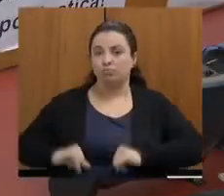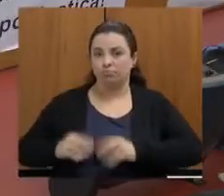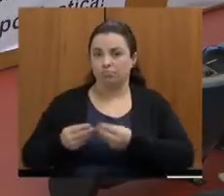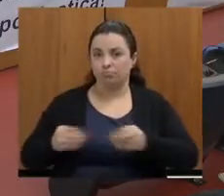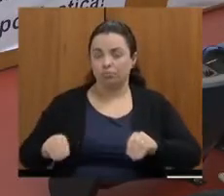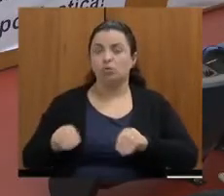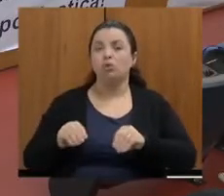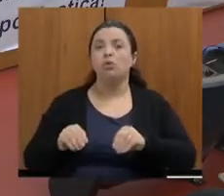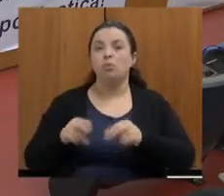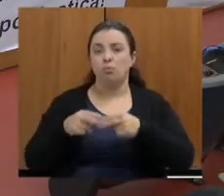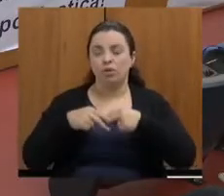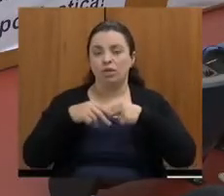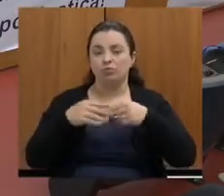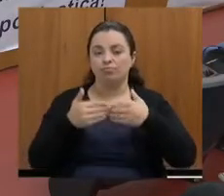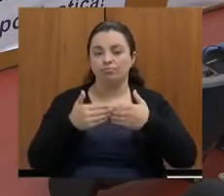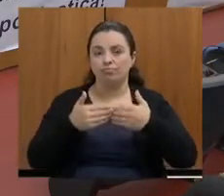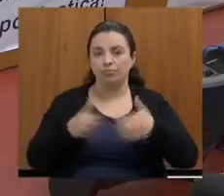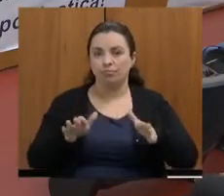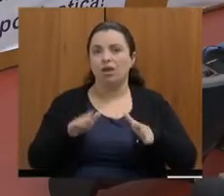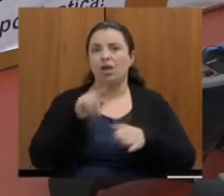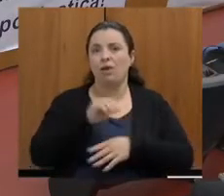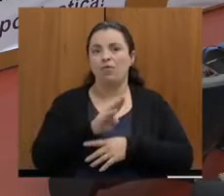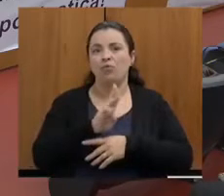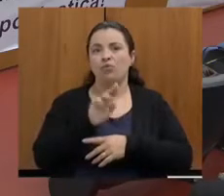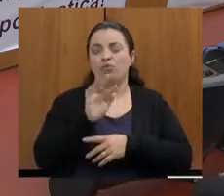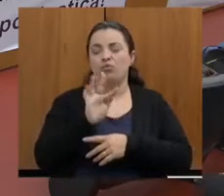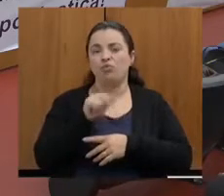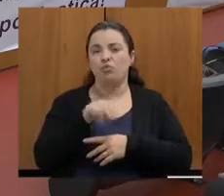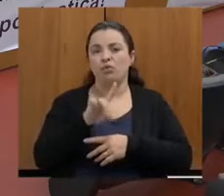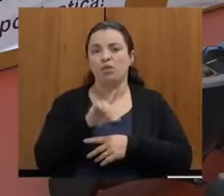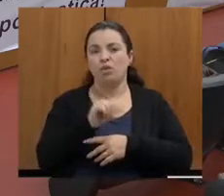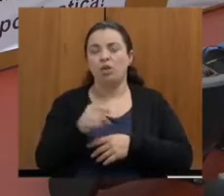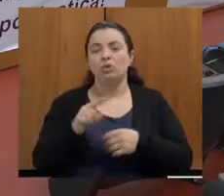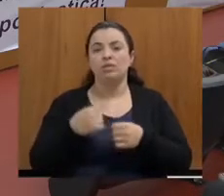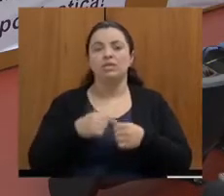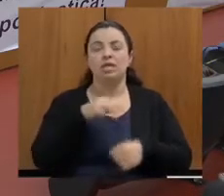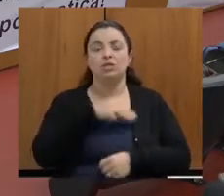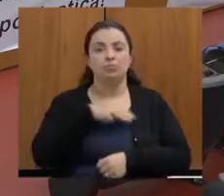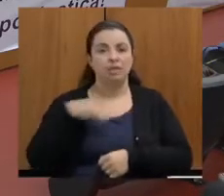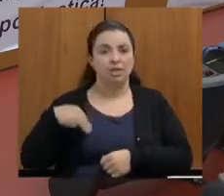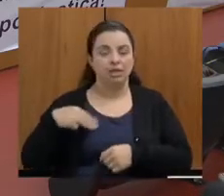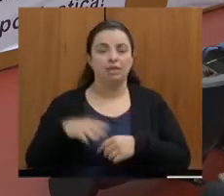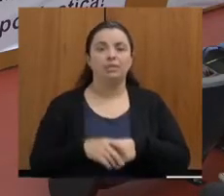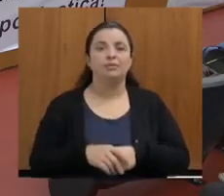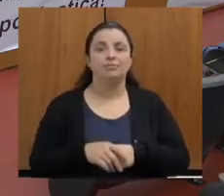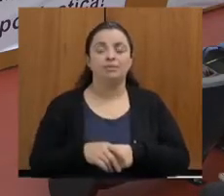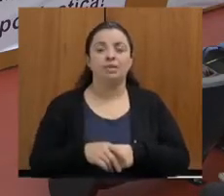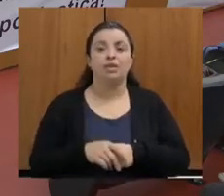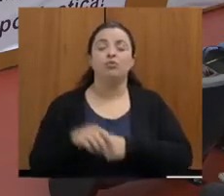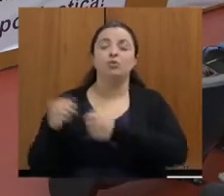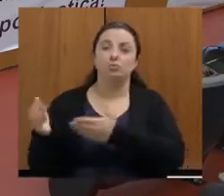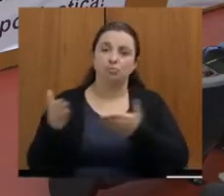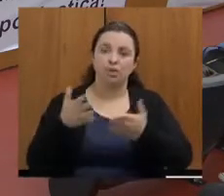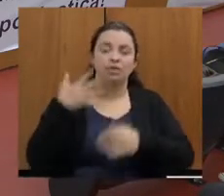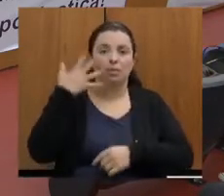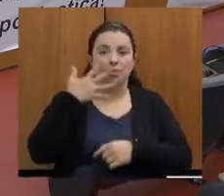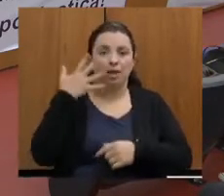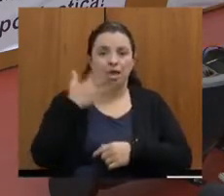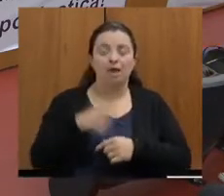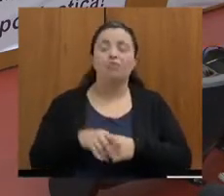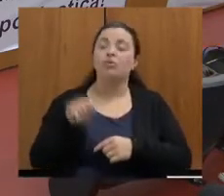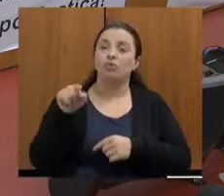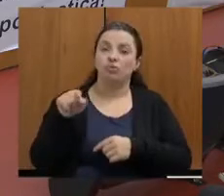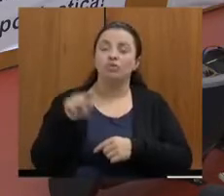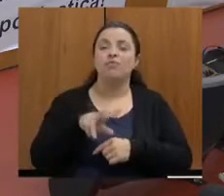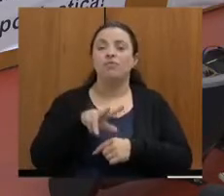Mariana da Mônica Oi e já te passo a palavra Mônica que você não é